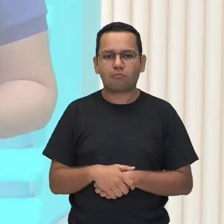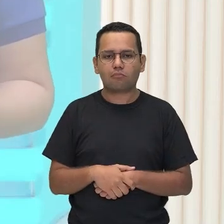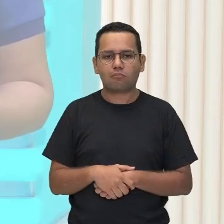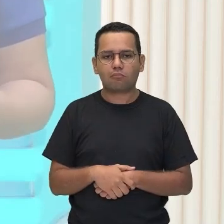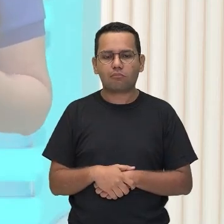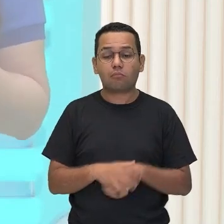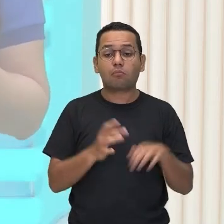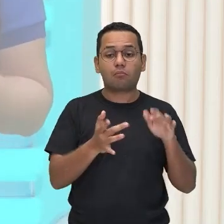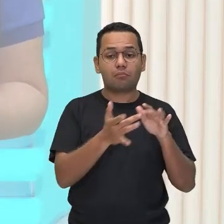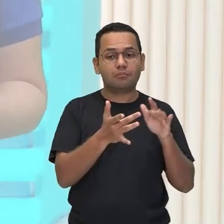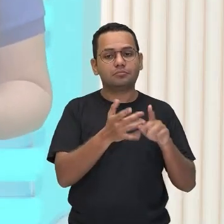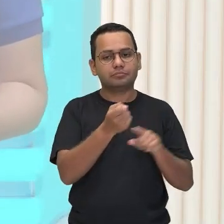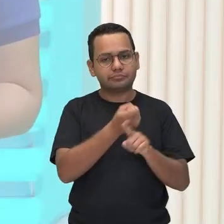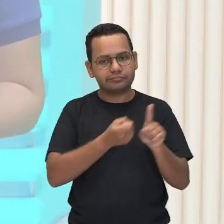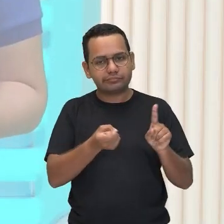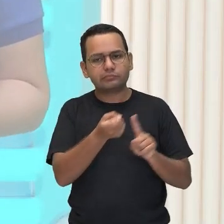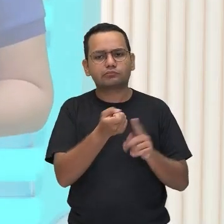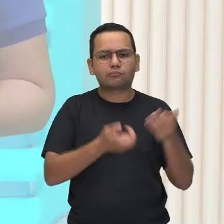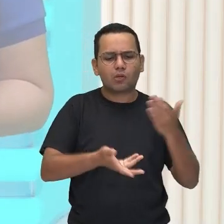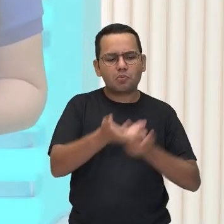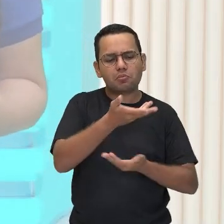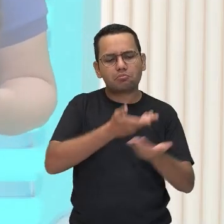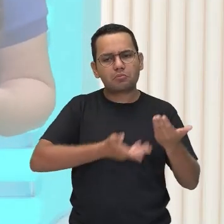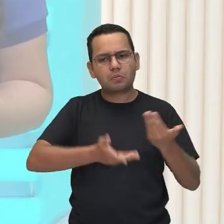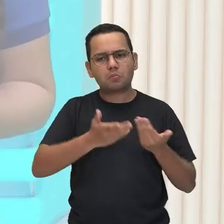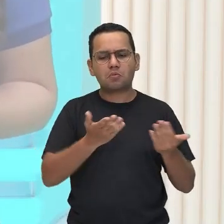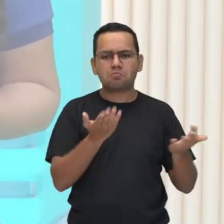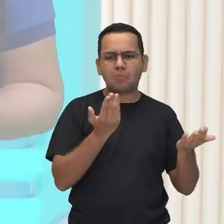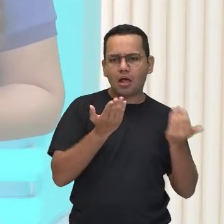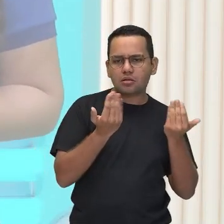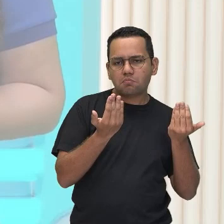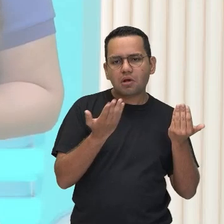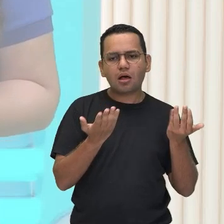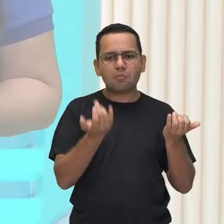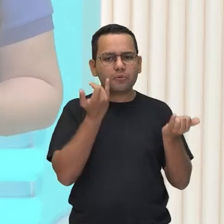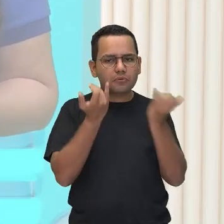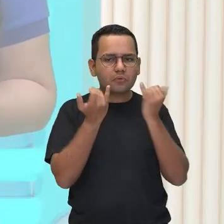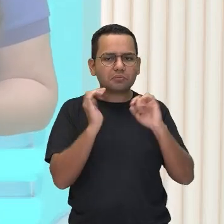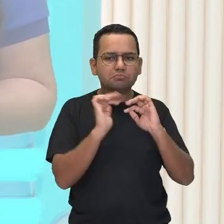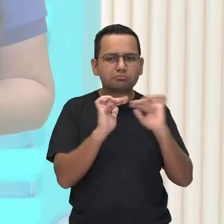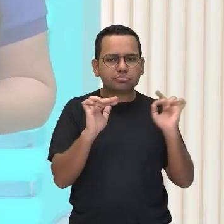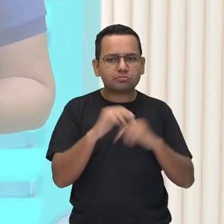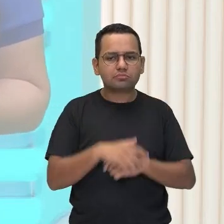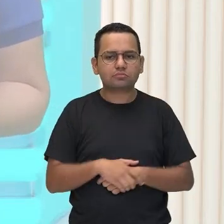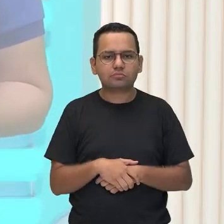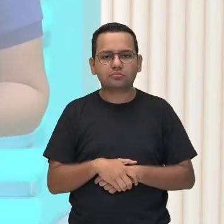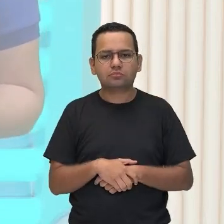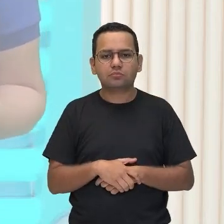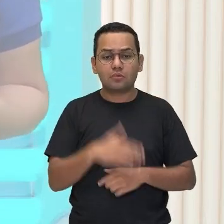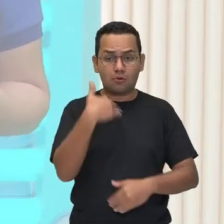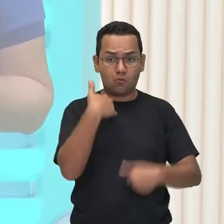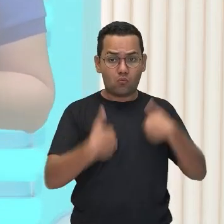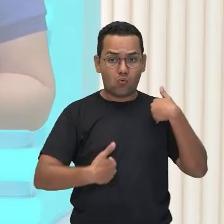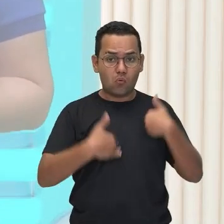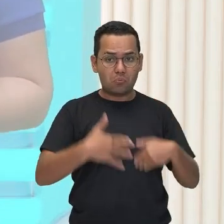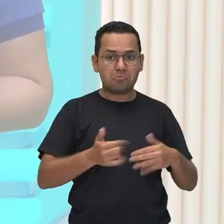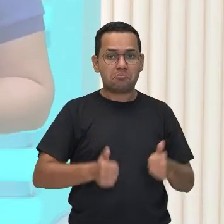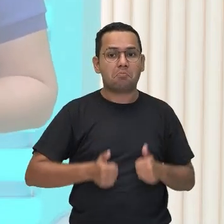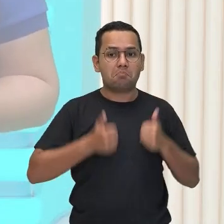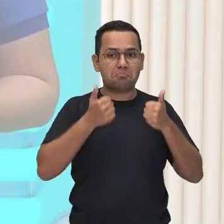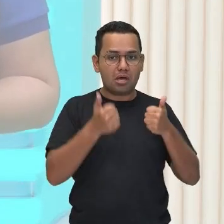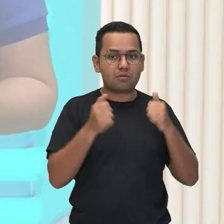social a troca de experiência com outras pessoas também é um fator interessante questão de condicionamento físico onde você por